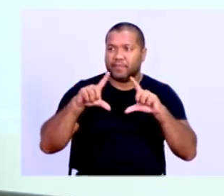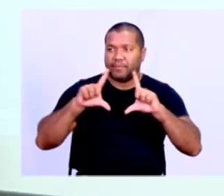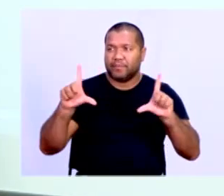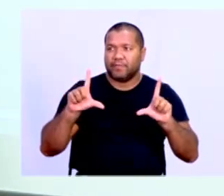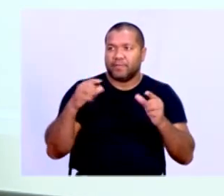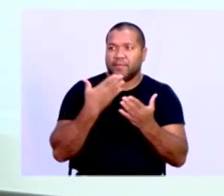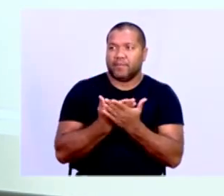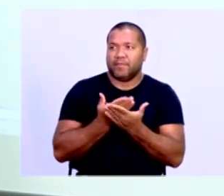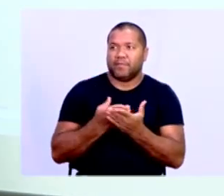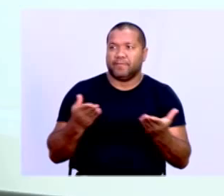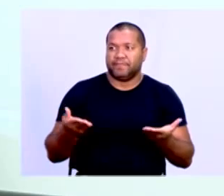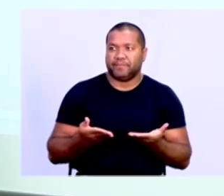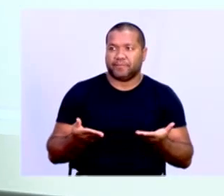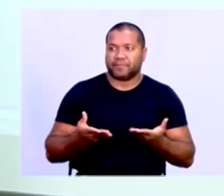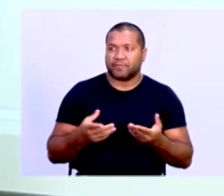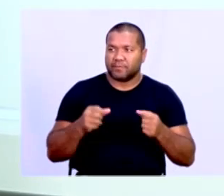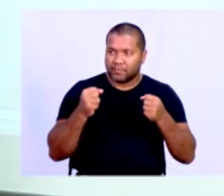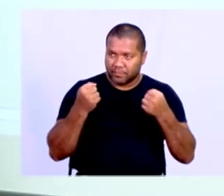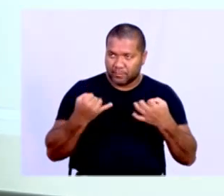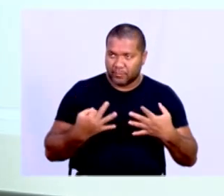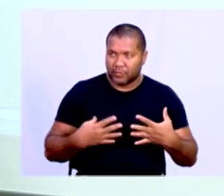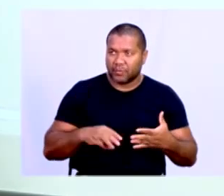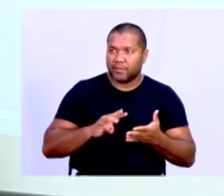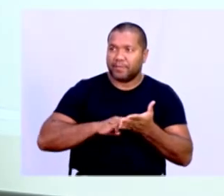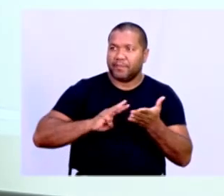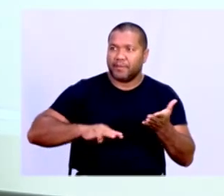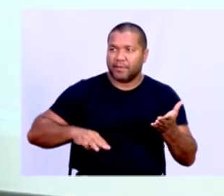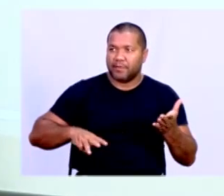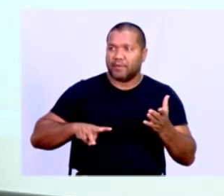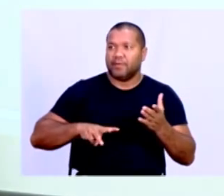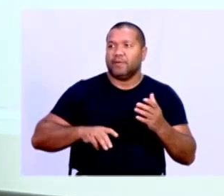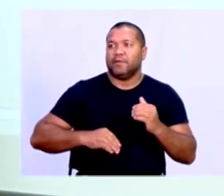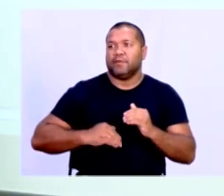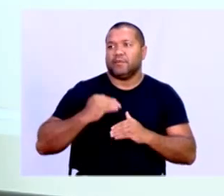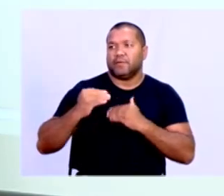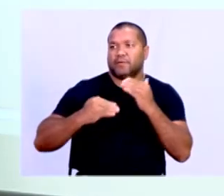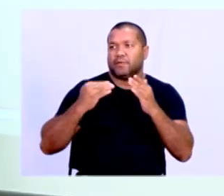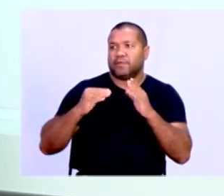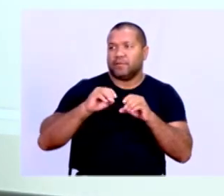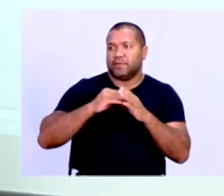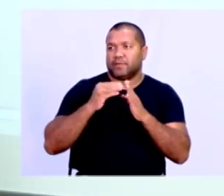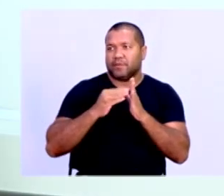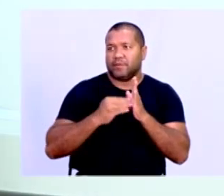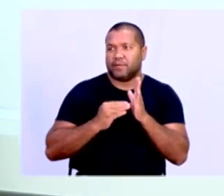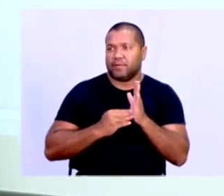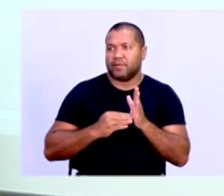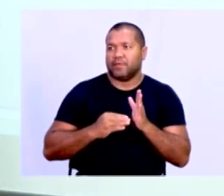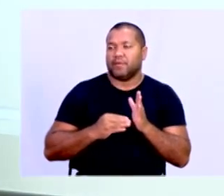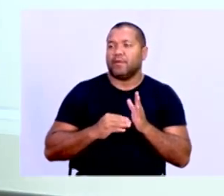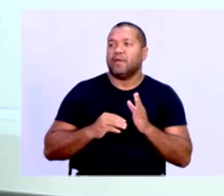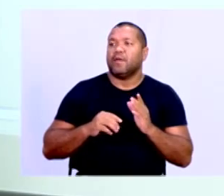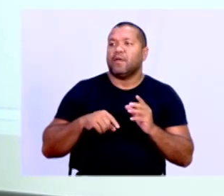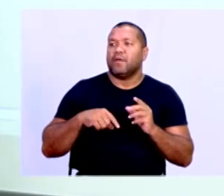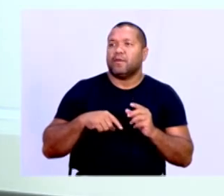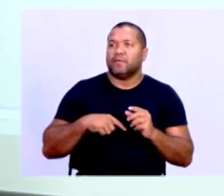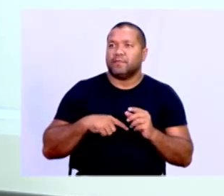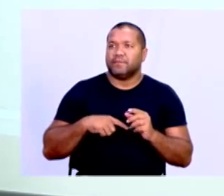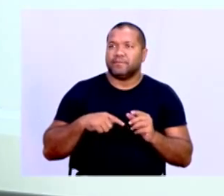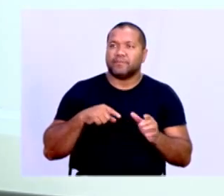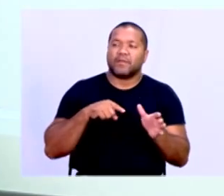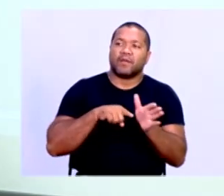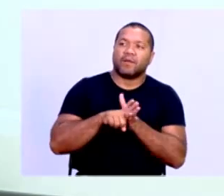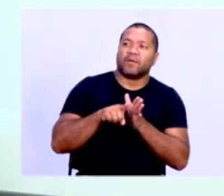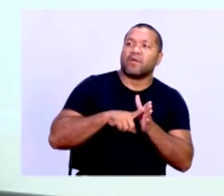hoje. Né? Falamos sobre as metodologias de desenvolvimento de software. Abordamos as metodologias